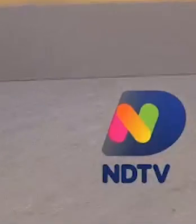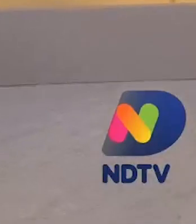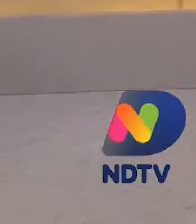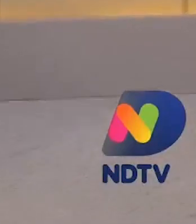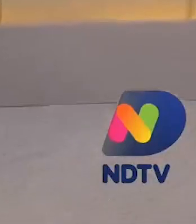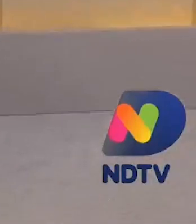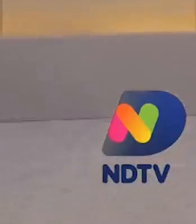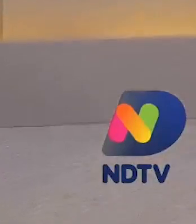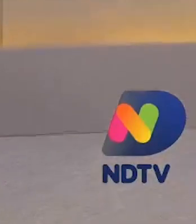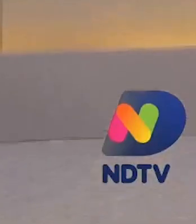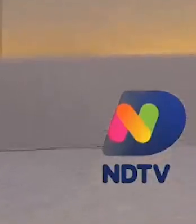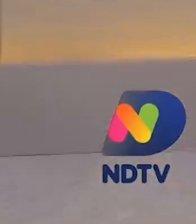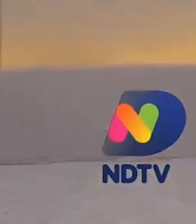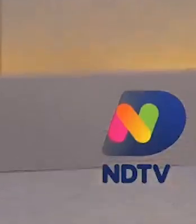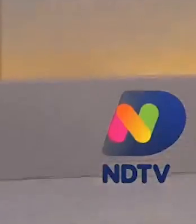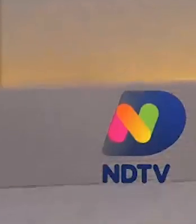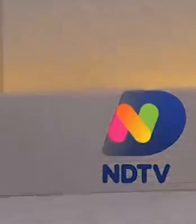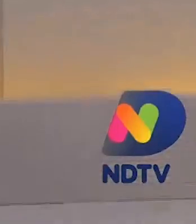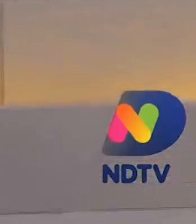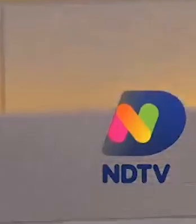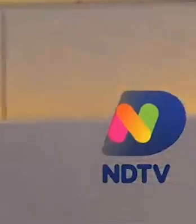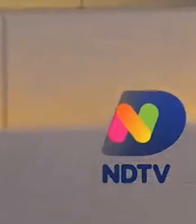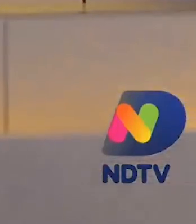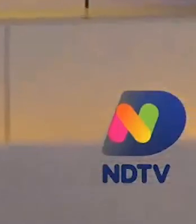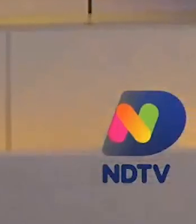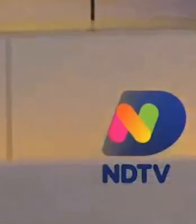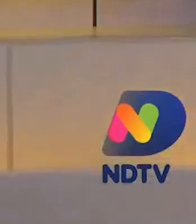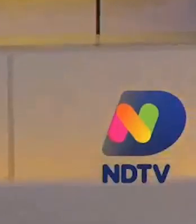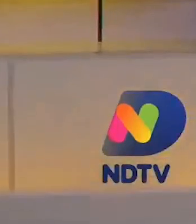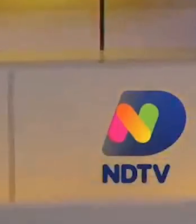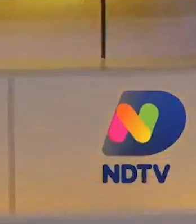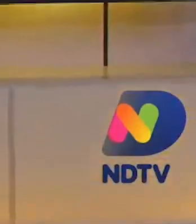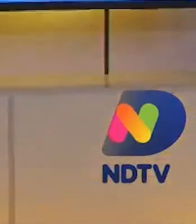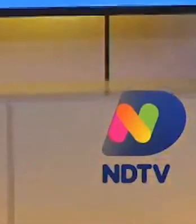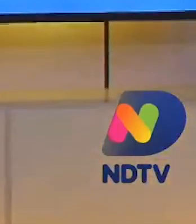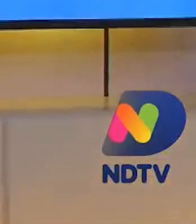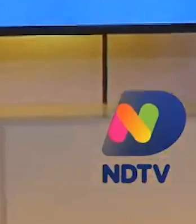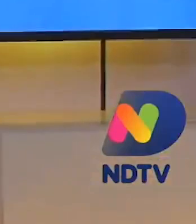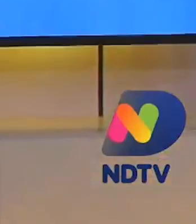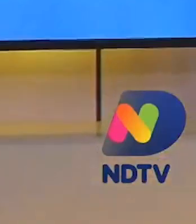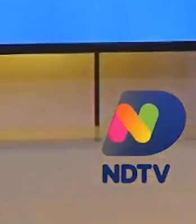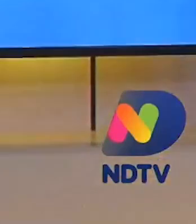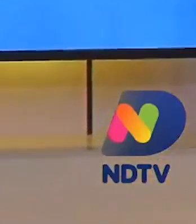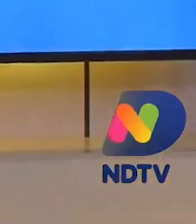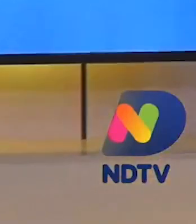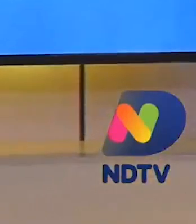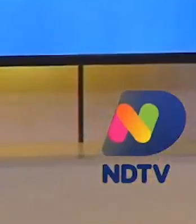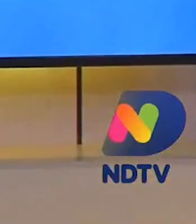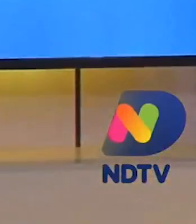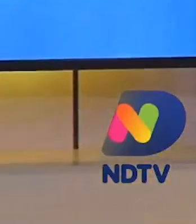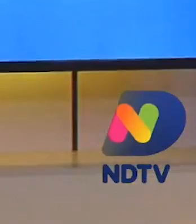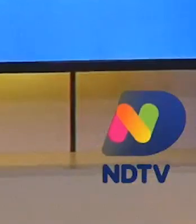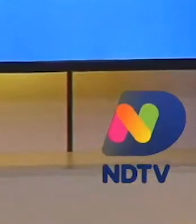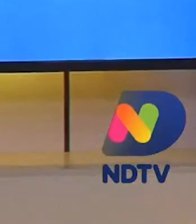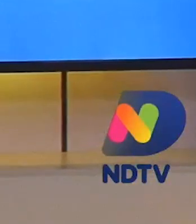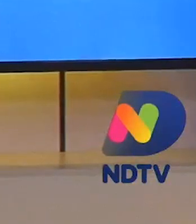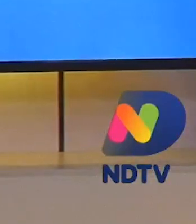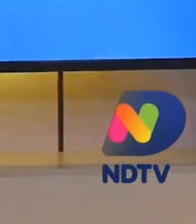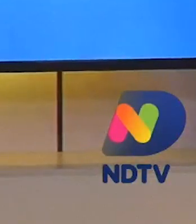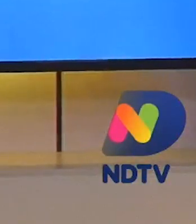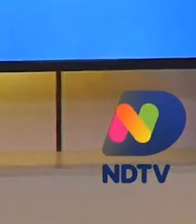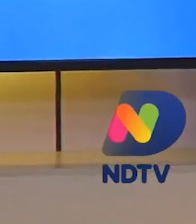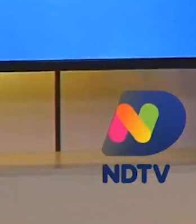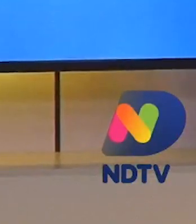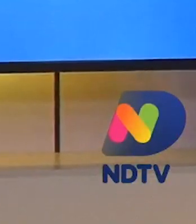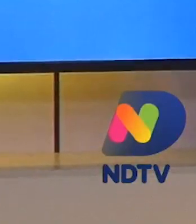de Itajaí aprovou na sessão de ontem na primeira votação o projeto que regulamenta a exigência do estudo de